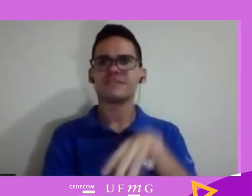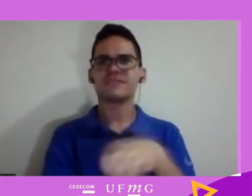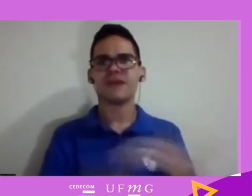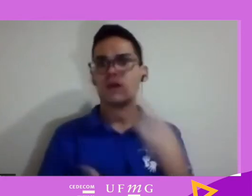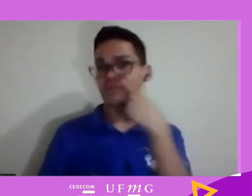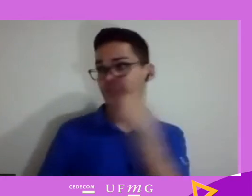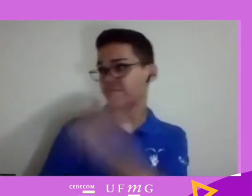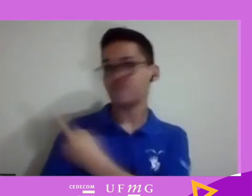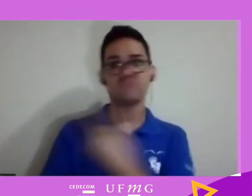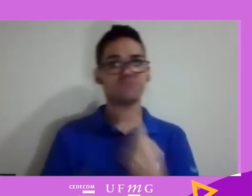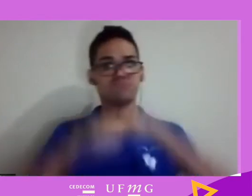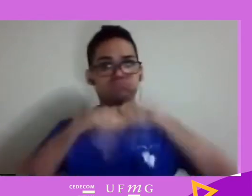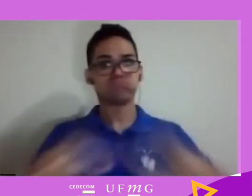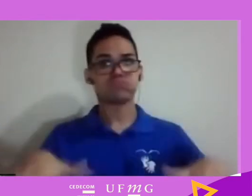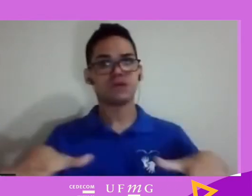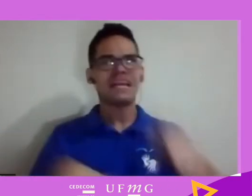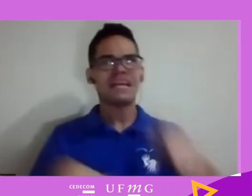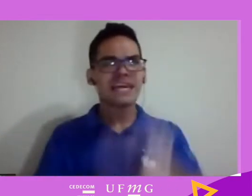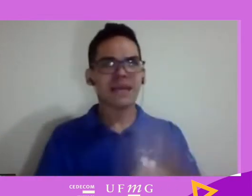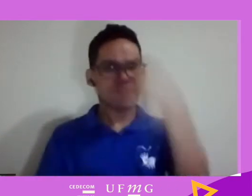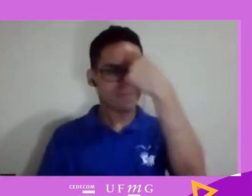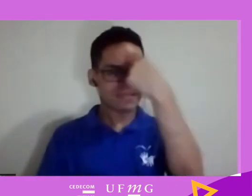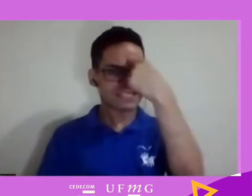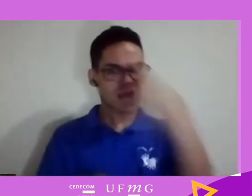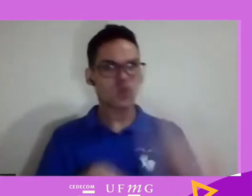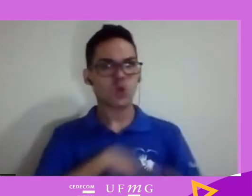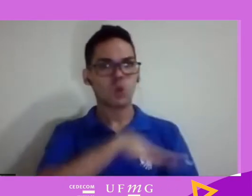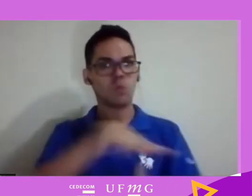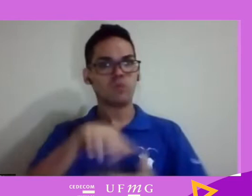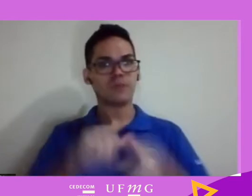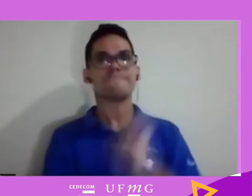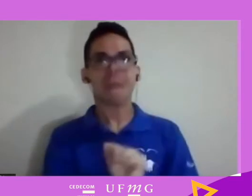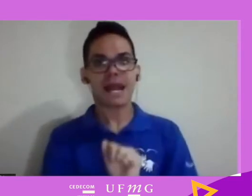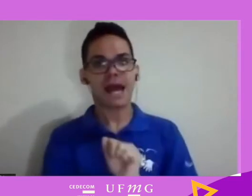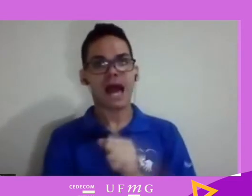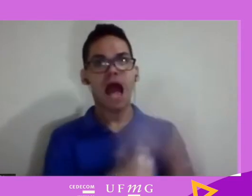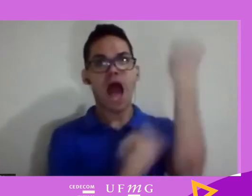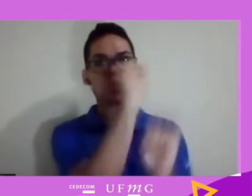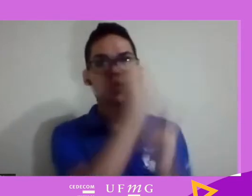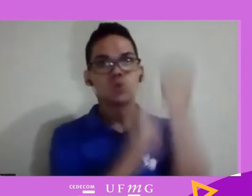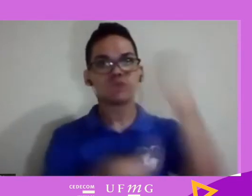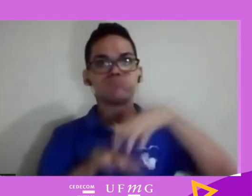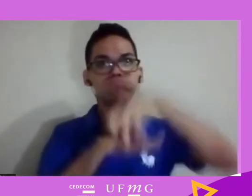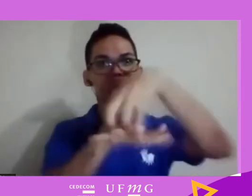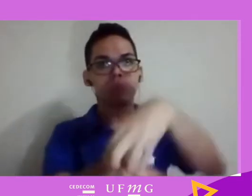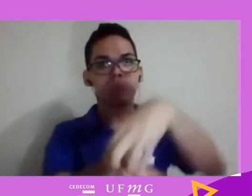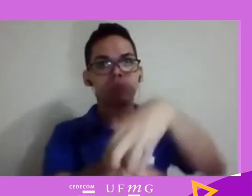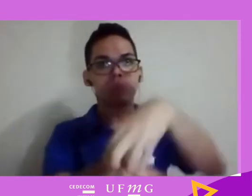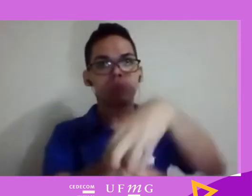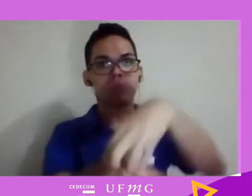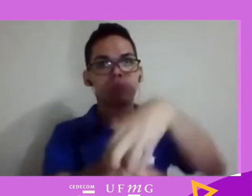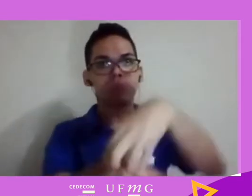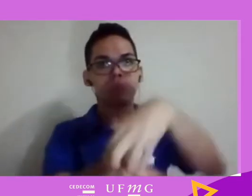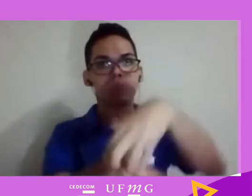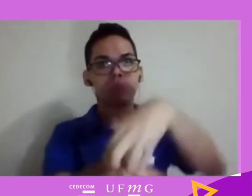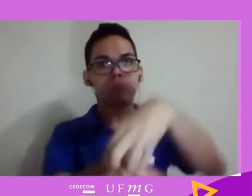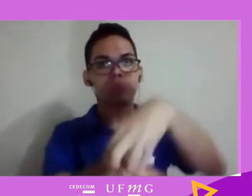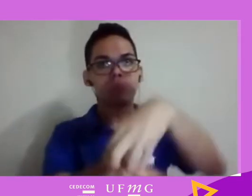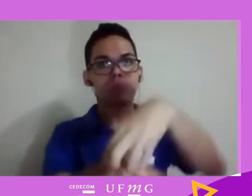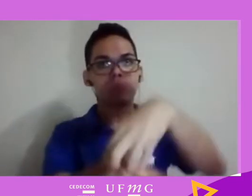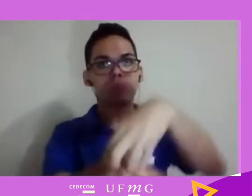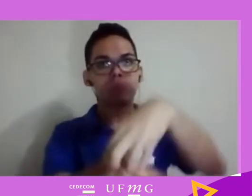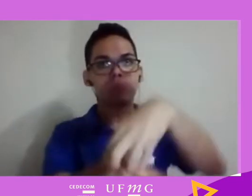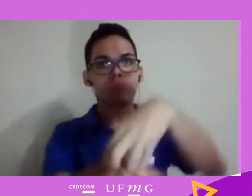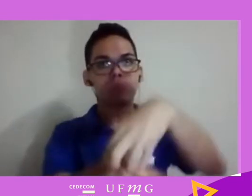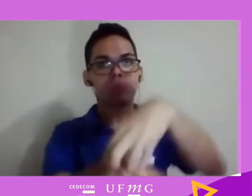gente sabe que a máquina pode parar. A gente acabou de ver isso. Né? Quem imaginava que a máquina ia parar daquele jeito? A indústria de turismo ia parar do